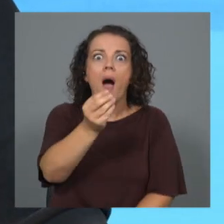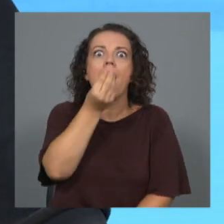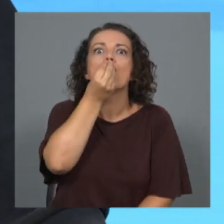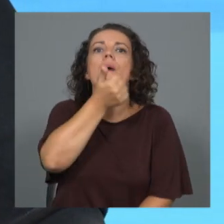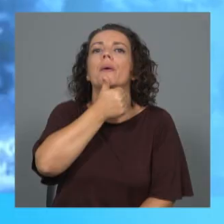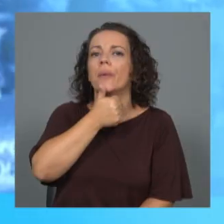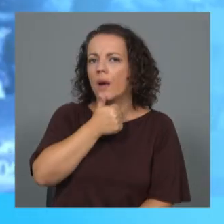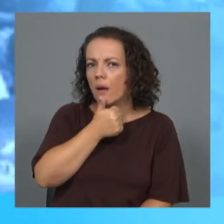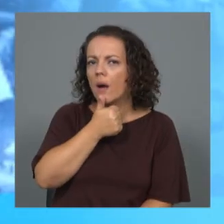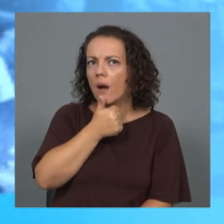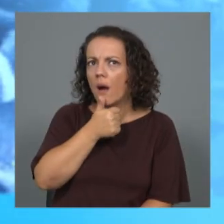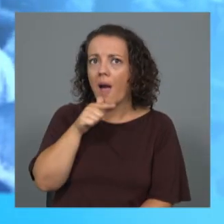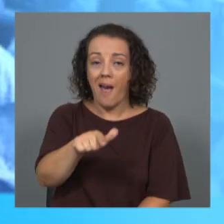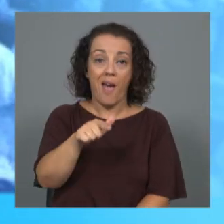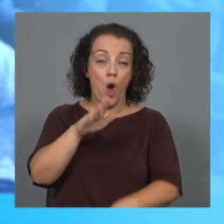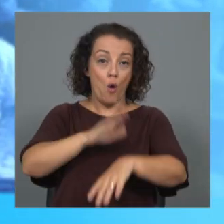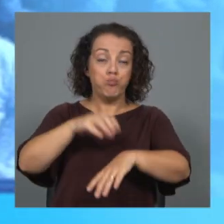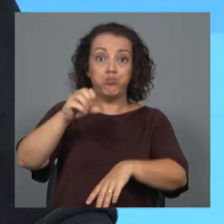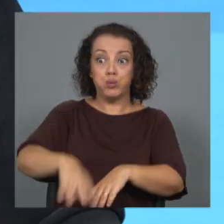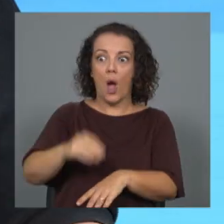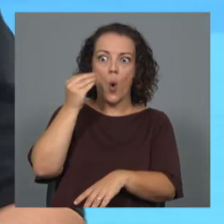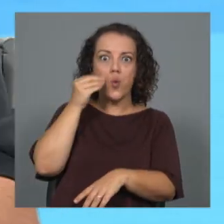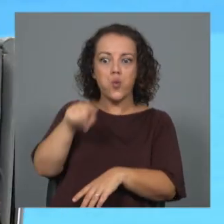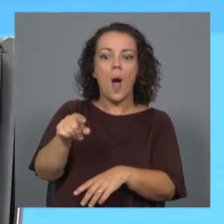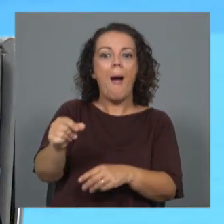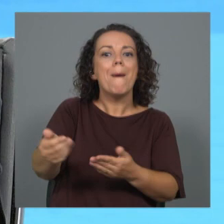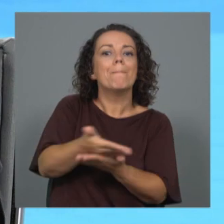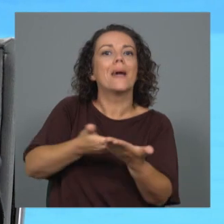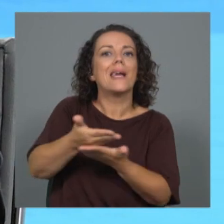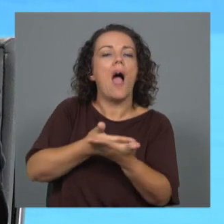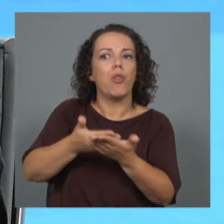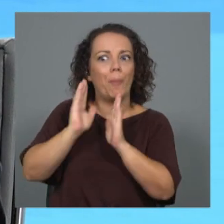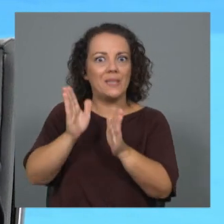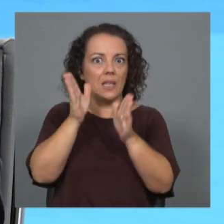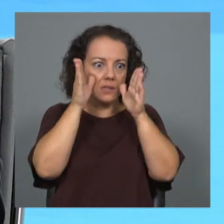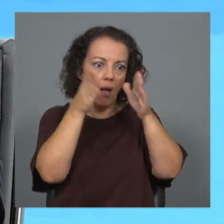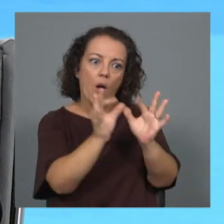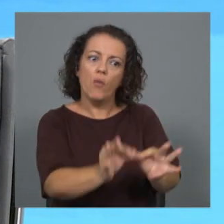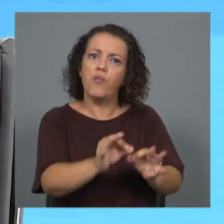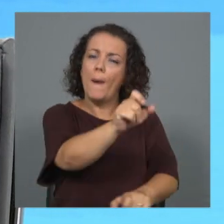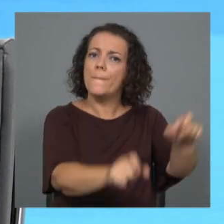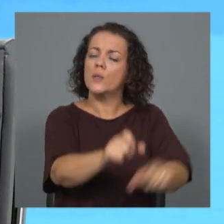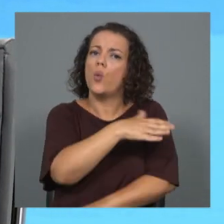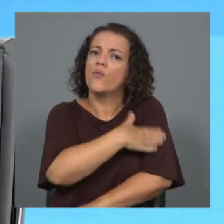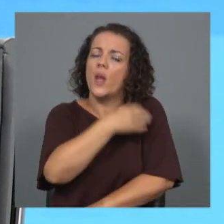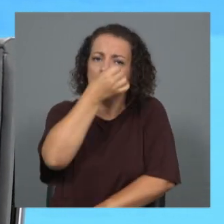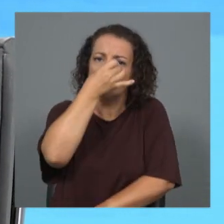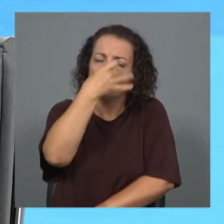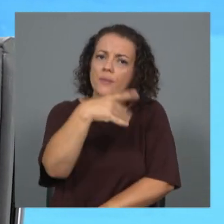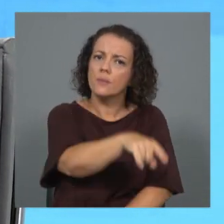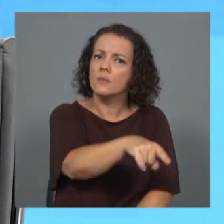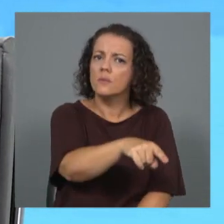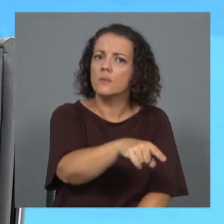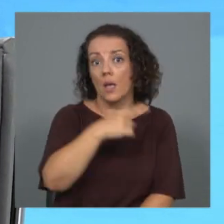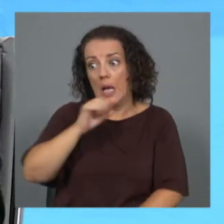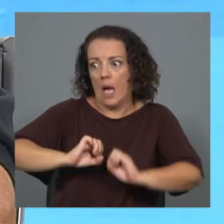erro, é a consequência natural do mercado, mas o mercado tem que ter em atenção os mais frágeis. Mas com certeza, com certeza. Pois,